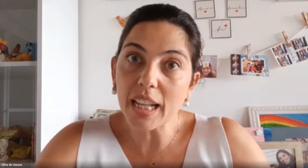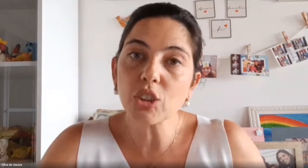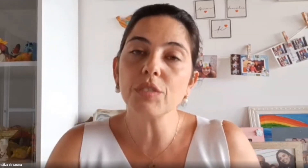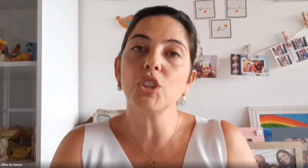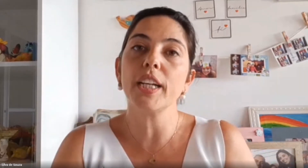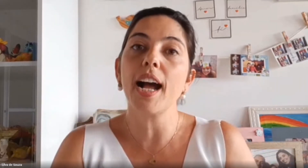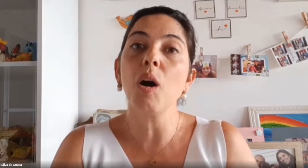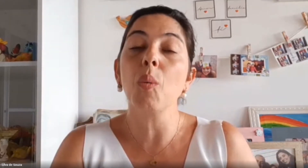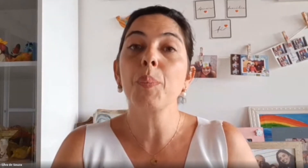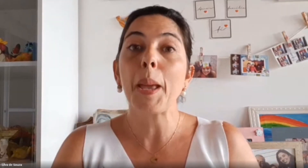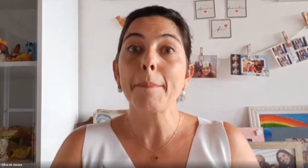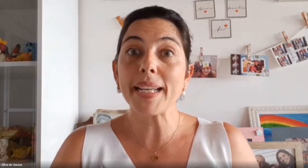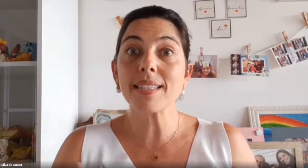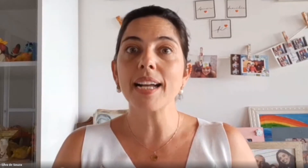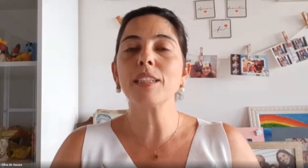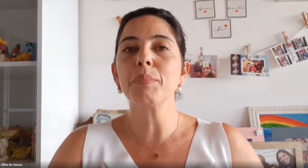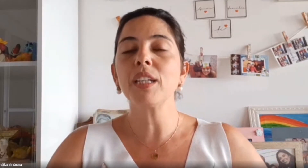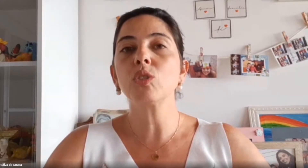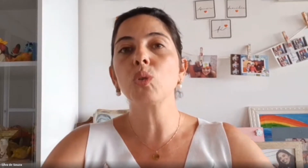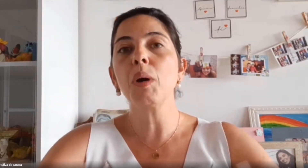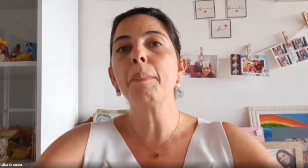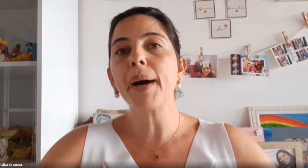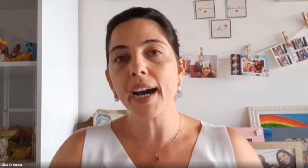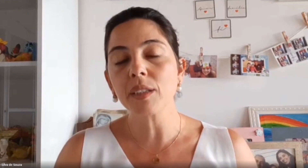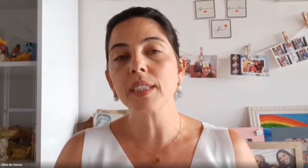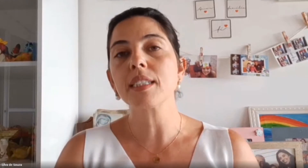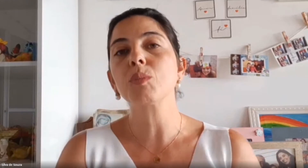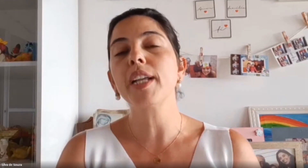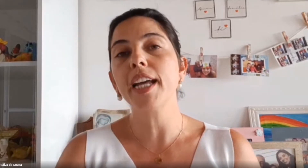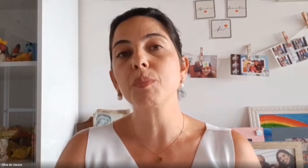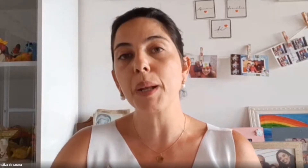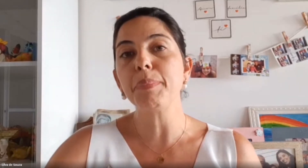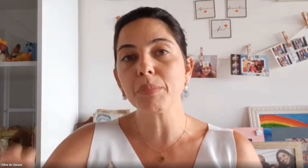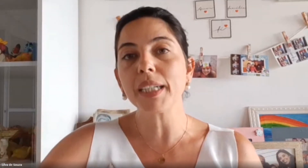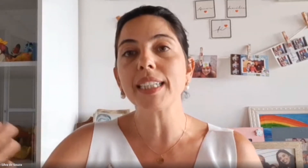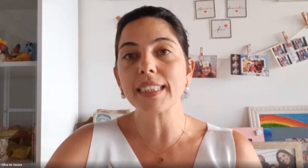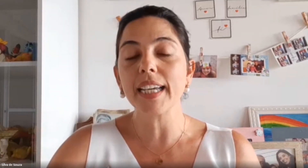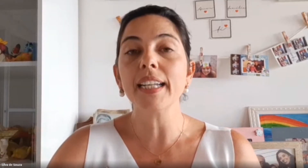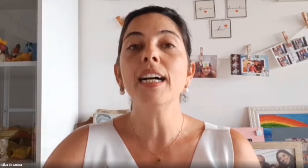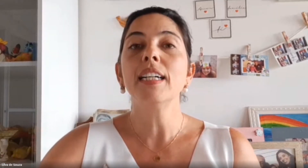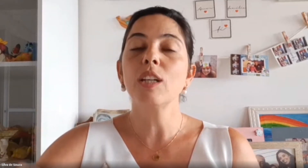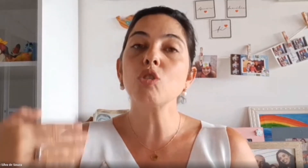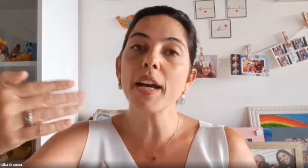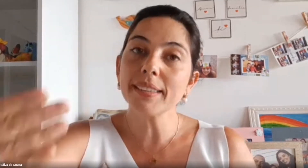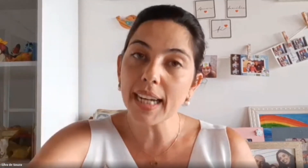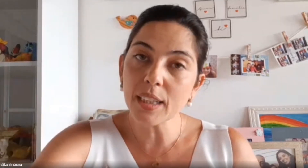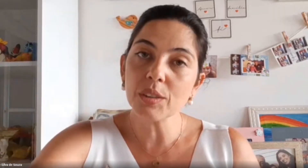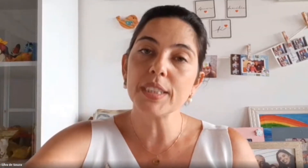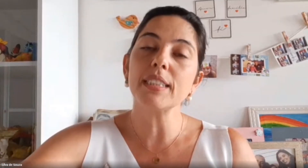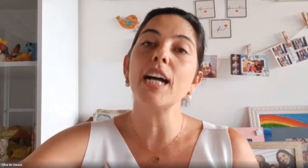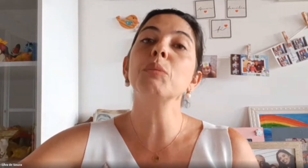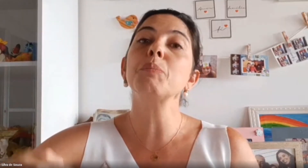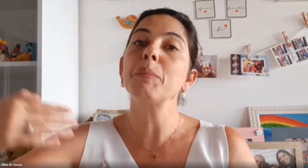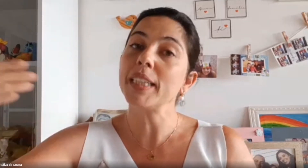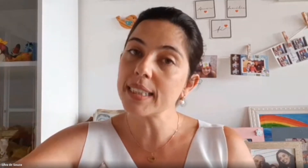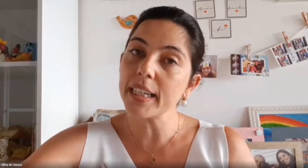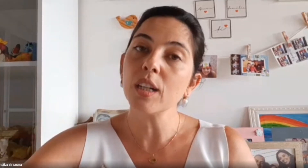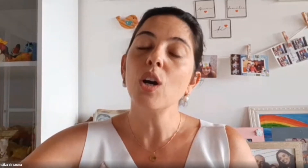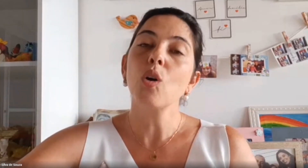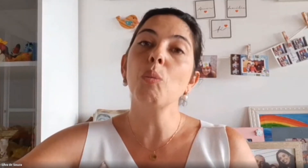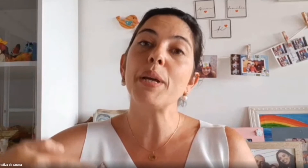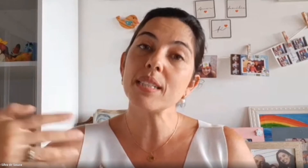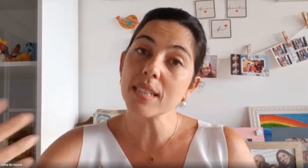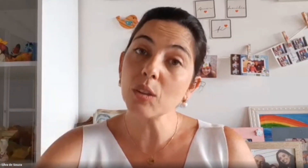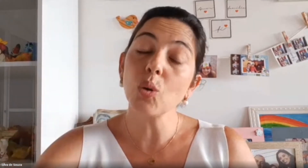e o legislativo em geral, pensar também em todo um amparo nessas mulheres para permanecer, não só entrar na universidade, mas